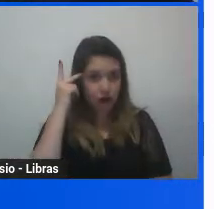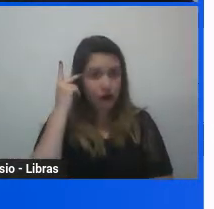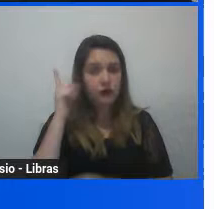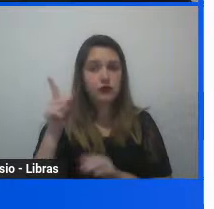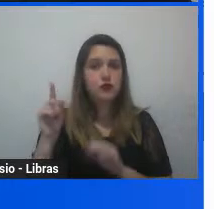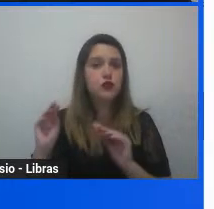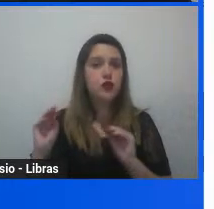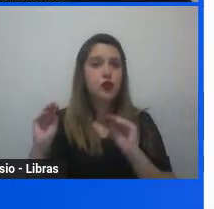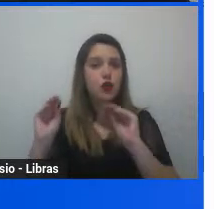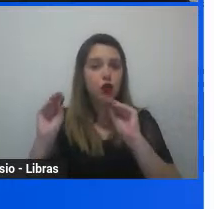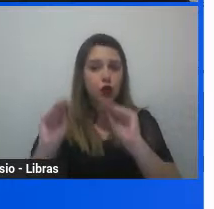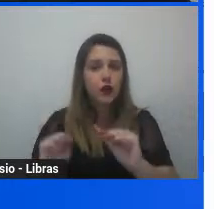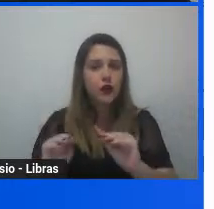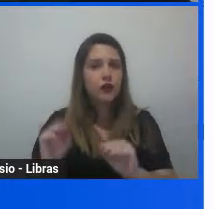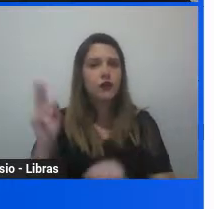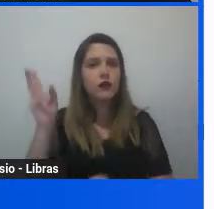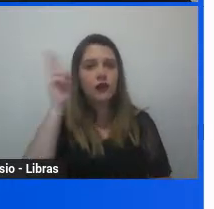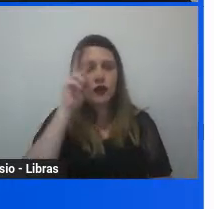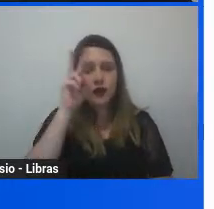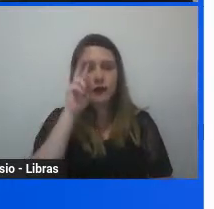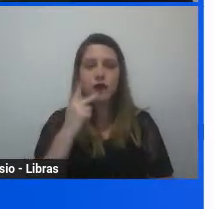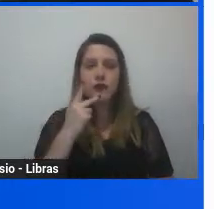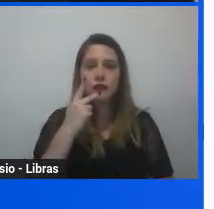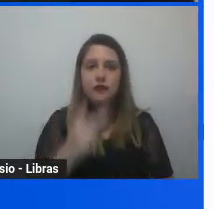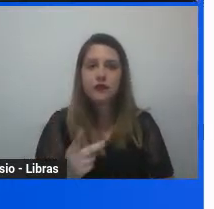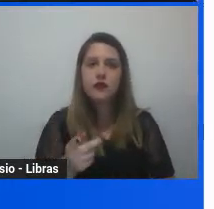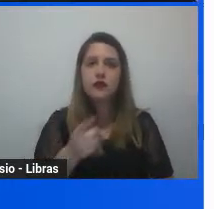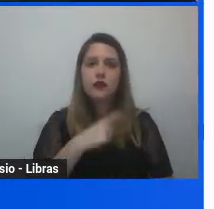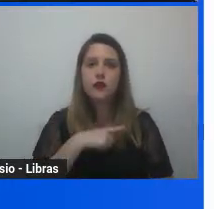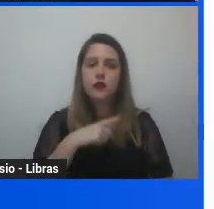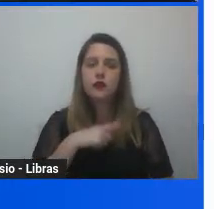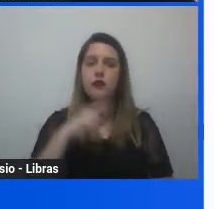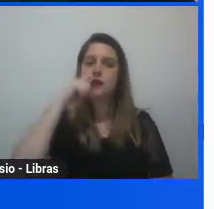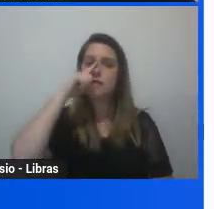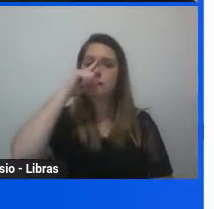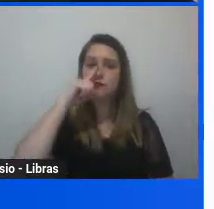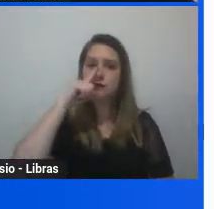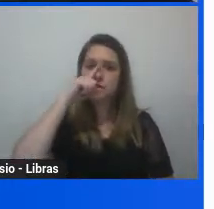risco também. Lembra que eu falei? Eu tenho risco, há um risco para